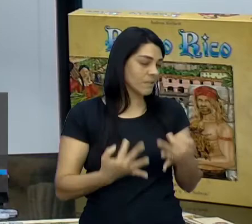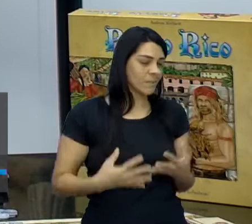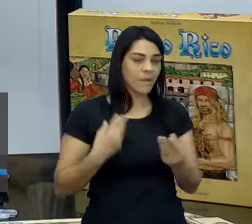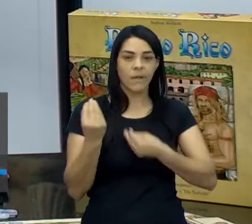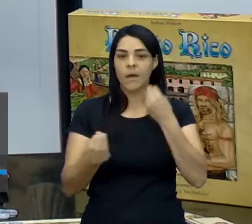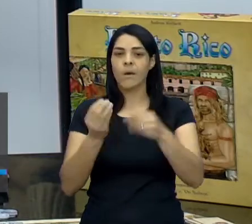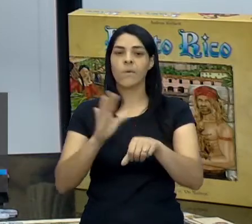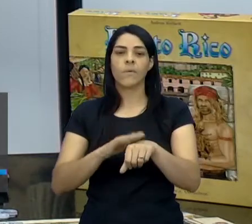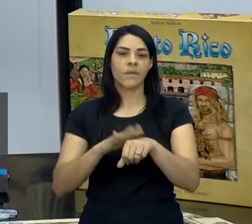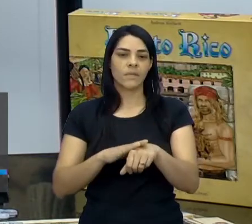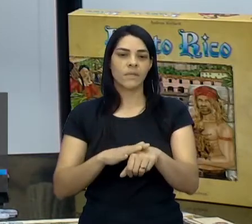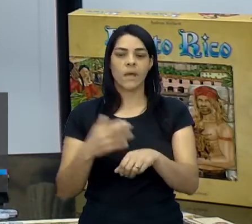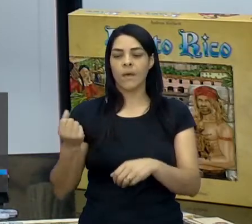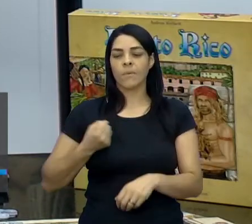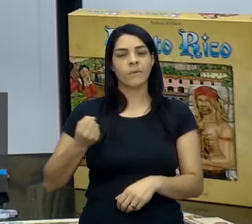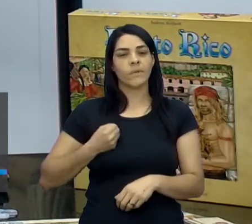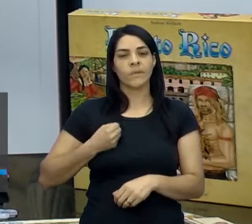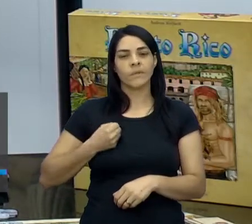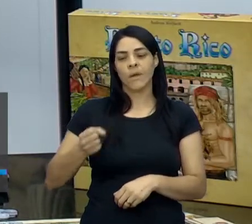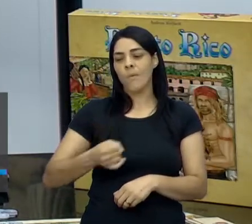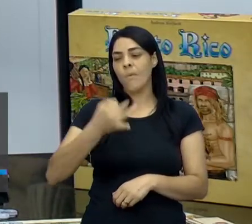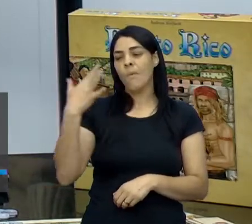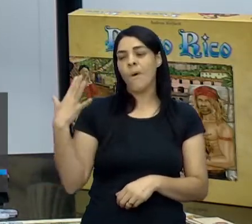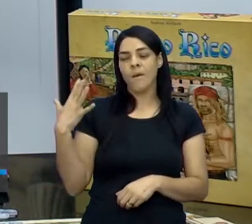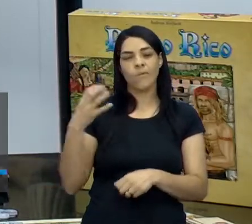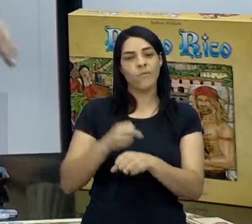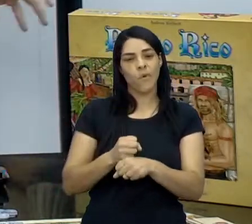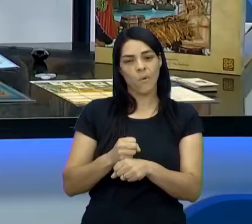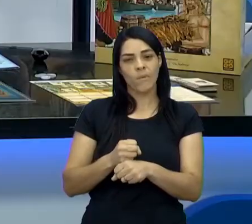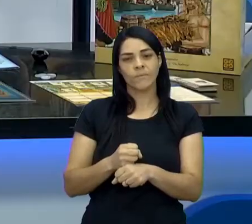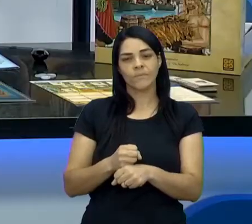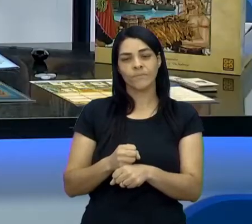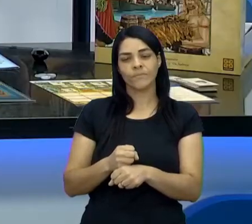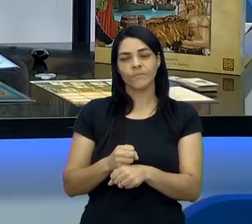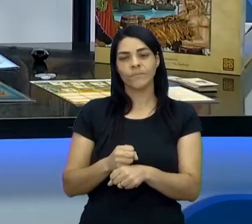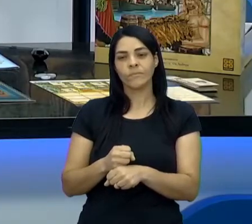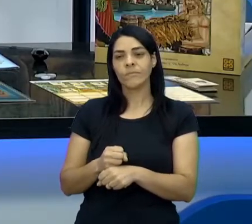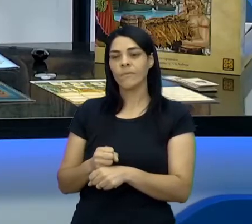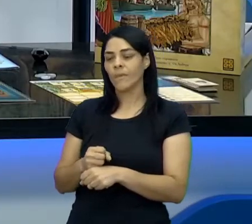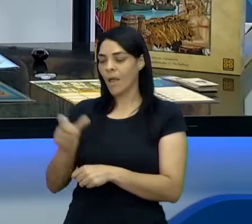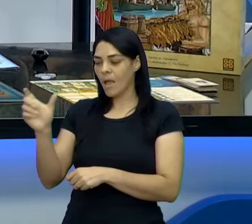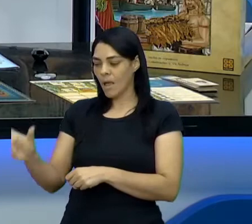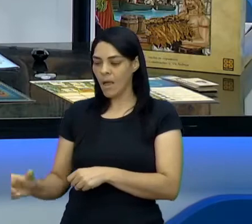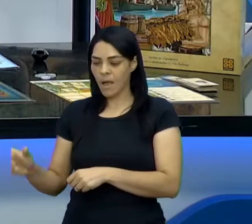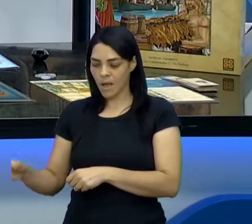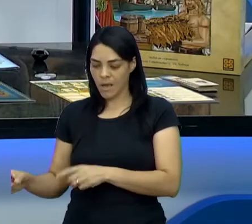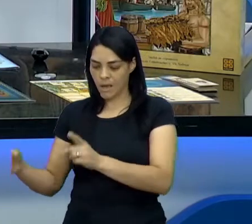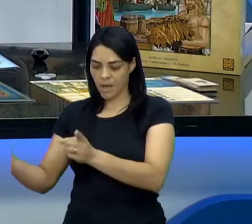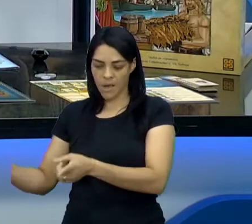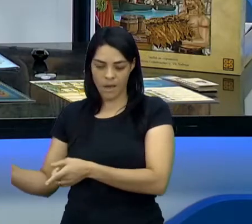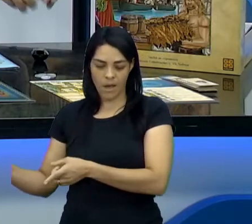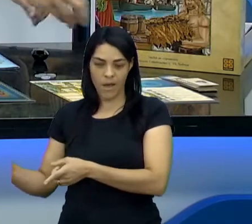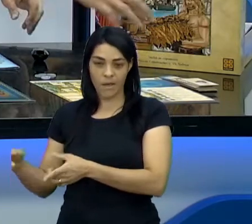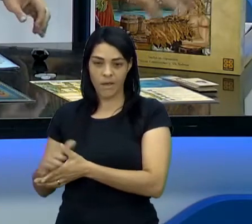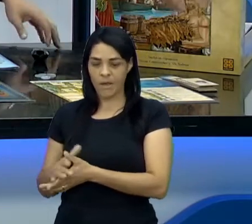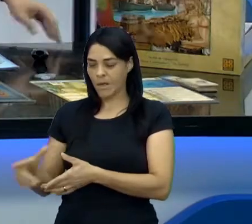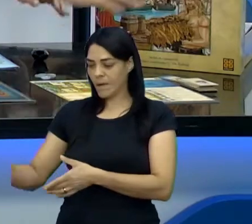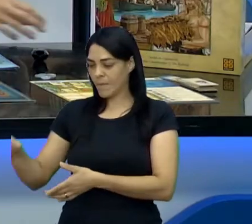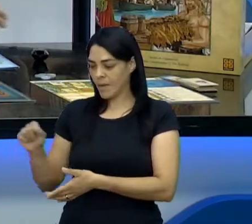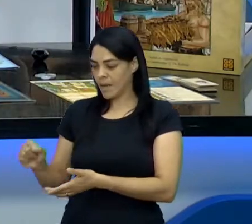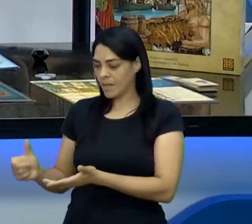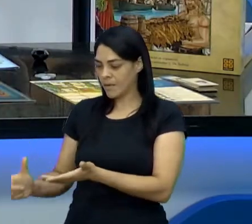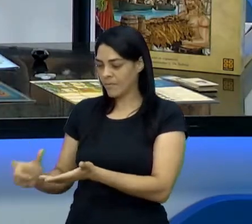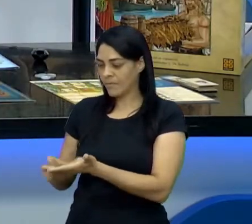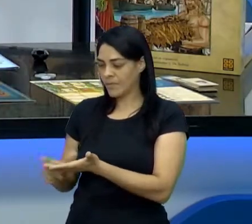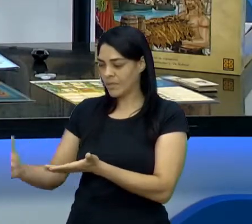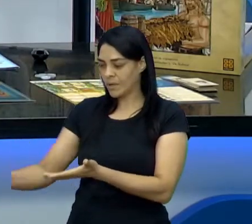pontuação. Por quê? No caso do Porto Rico, você vai coletando algumas fichinhas que vão ser os seus pontos e você vai deixando do seu